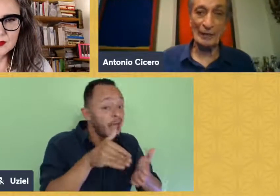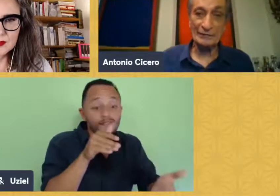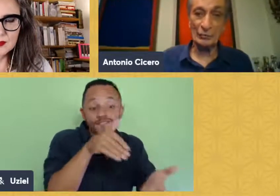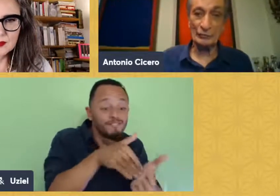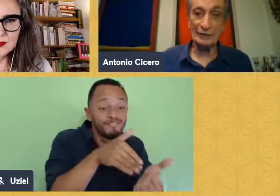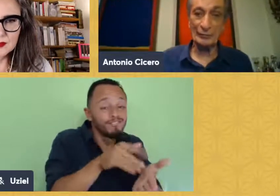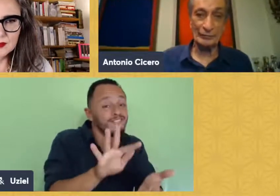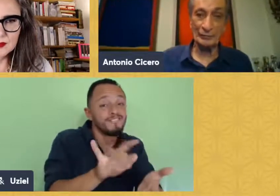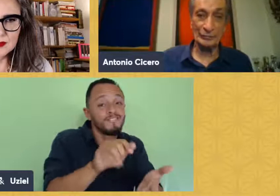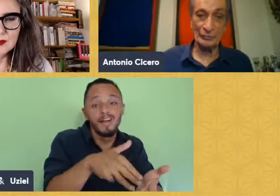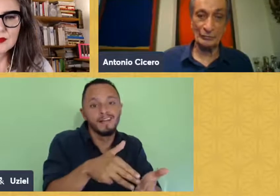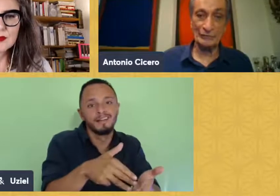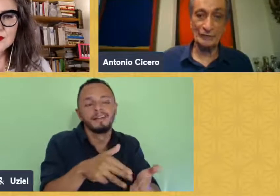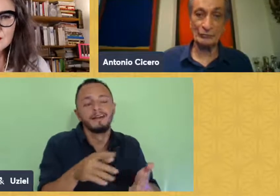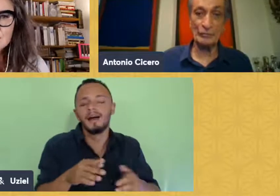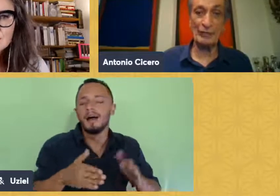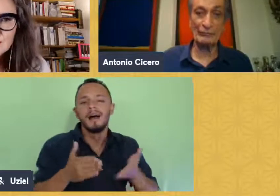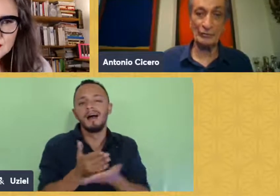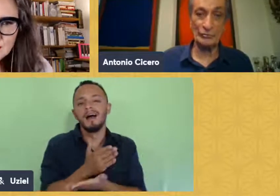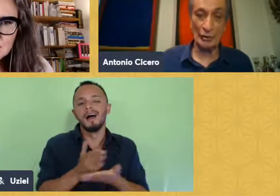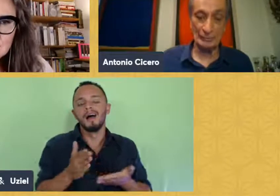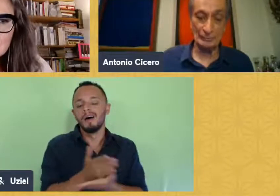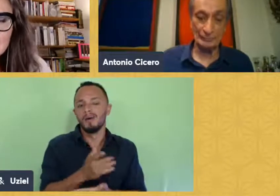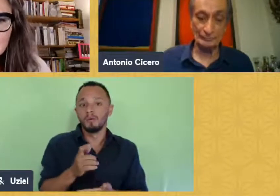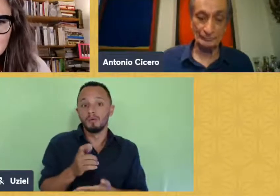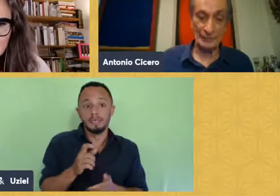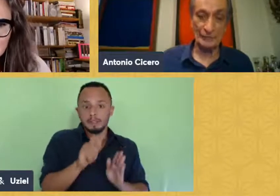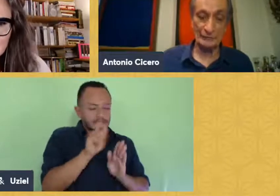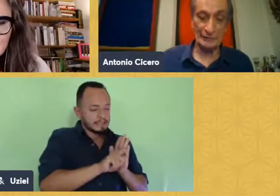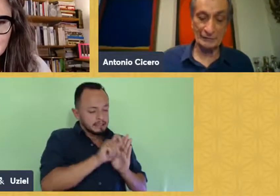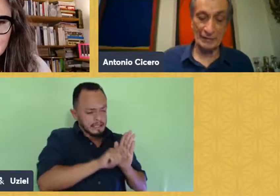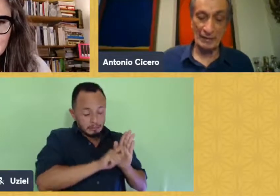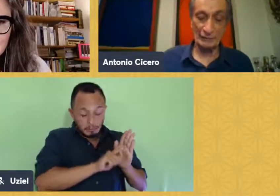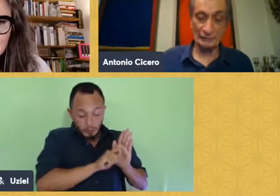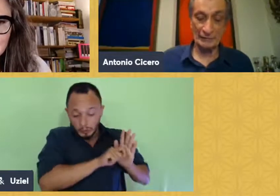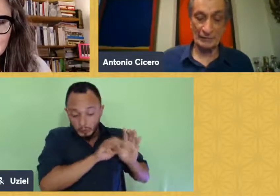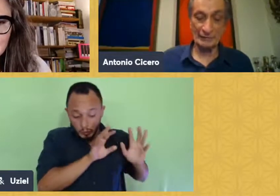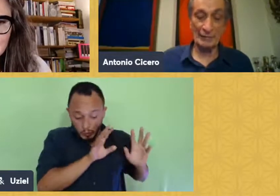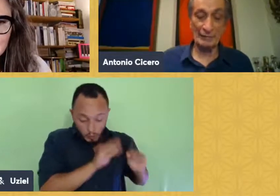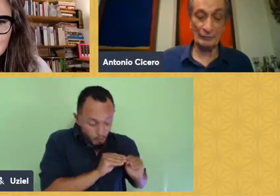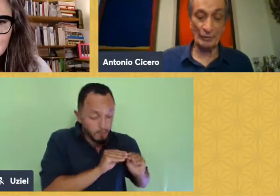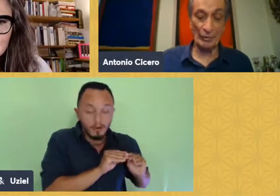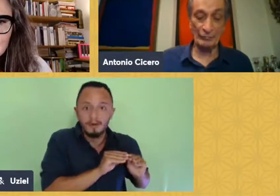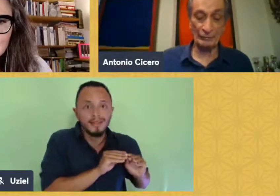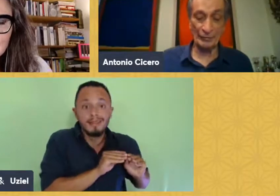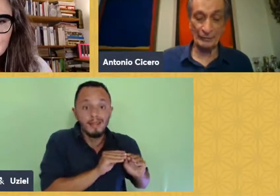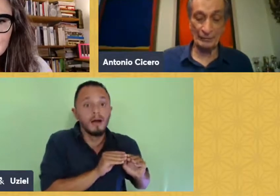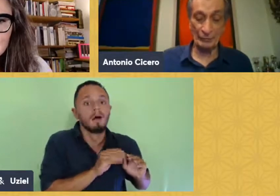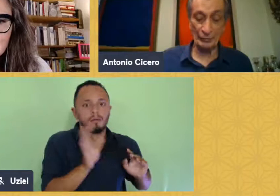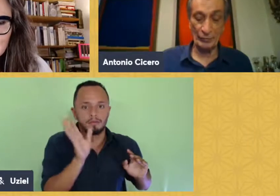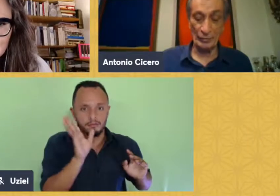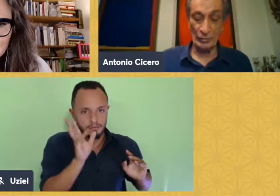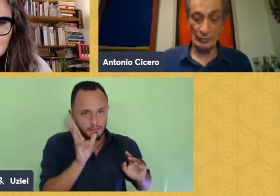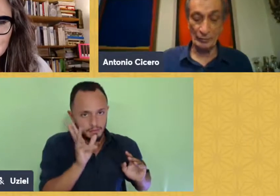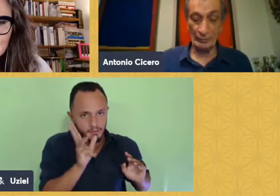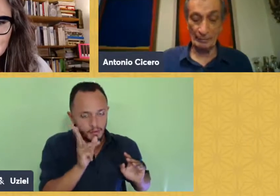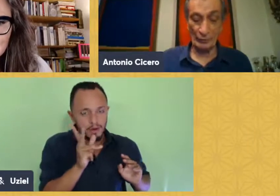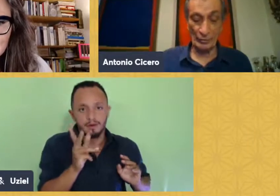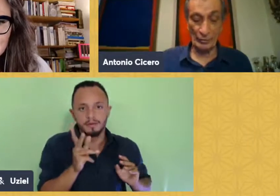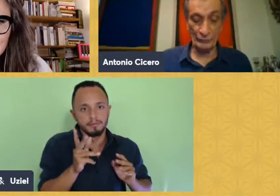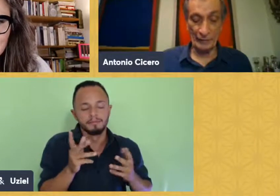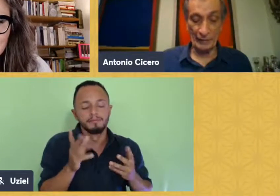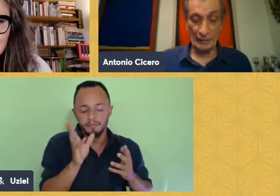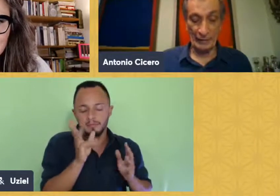demoram mais algum tempo. Não escrevo de uma vez só. Às vezes, esse chamado Prova, por exemplo. O